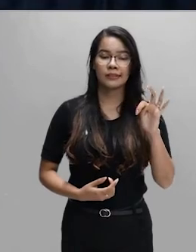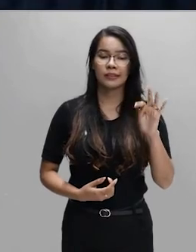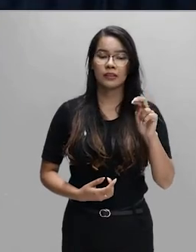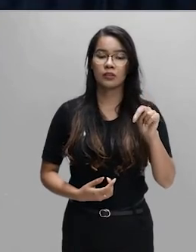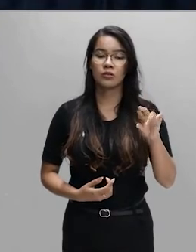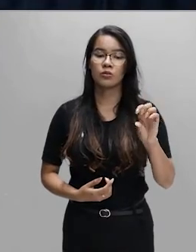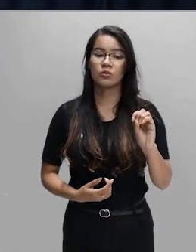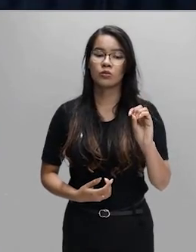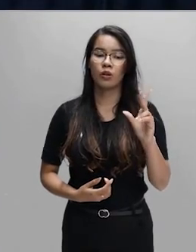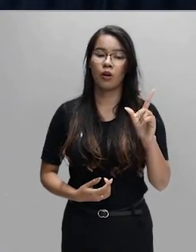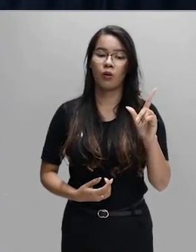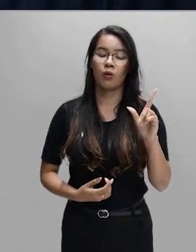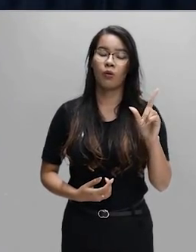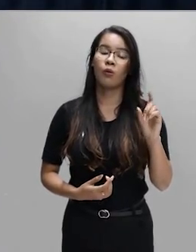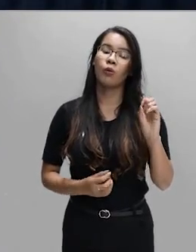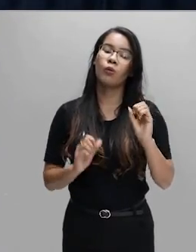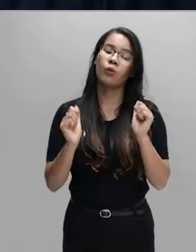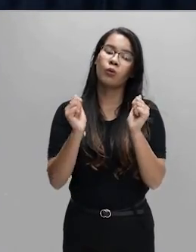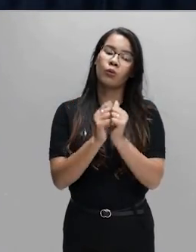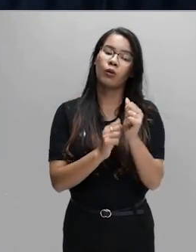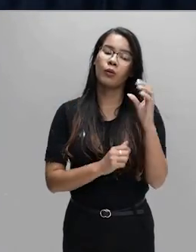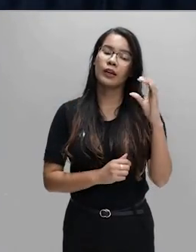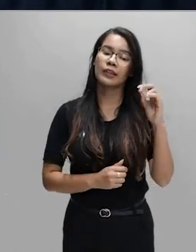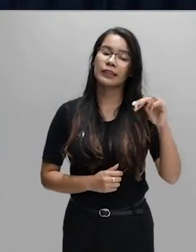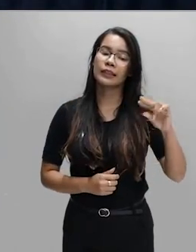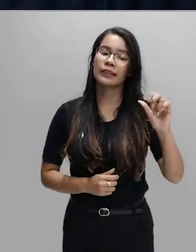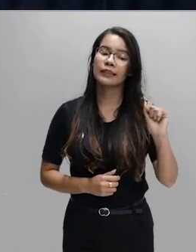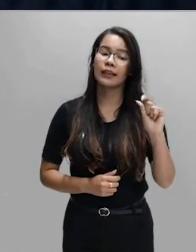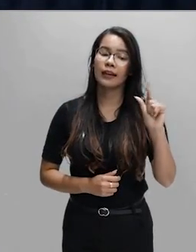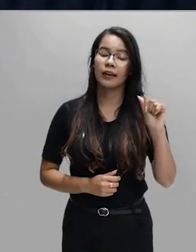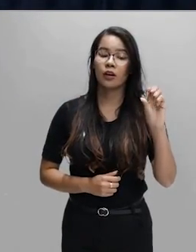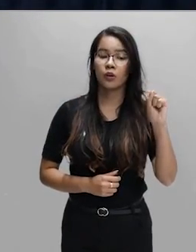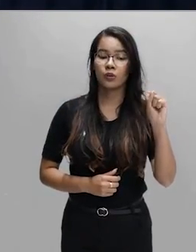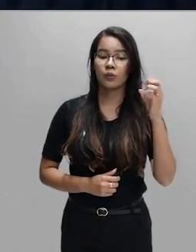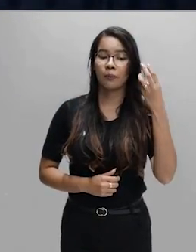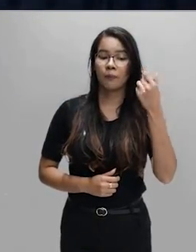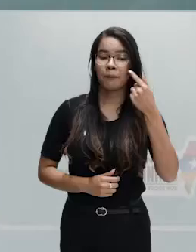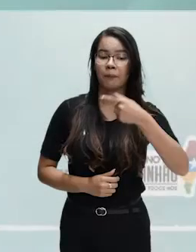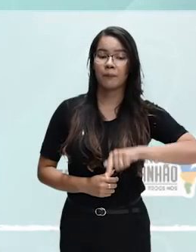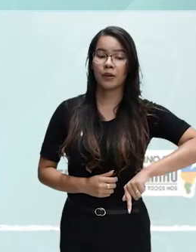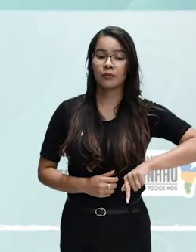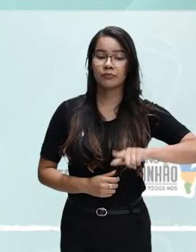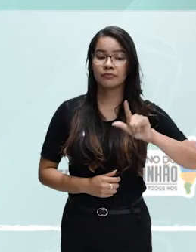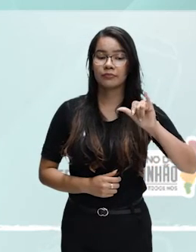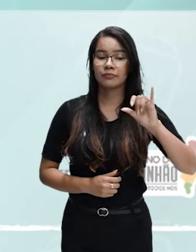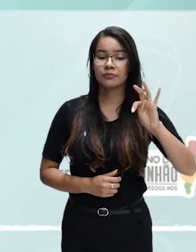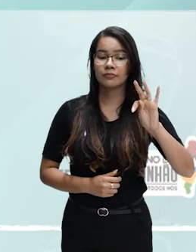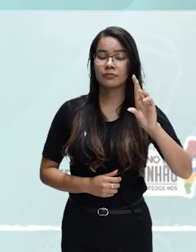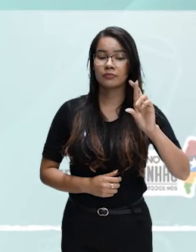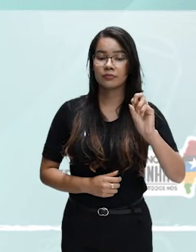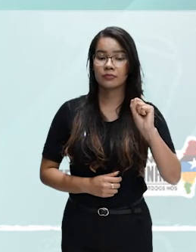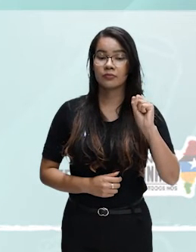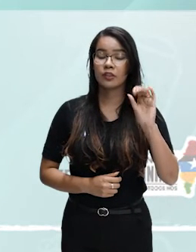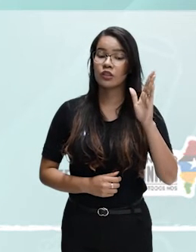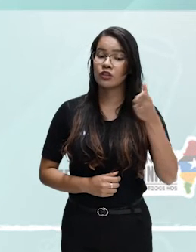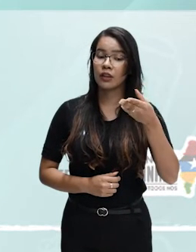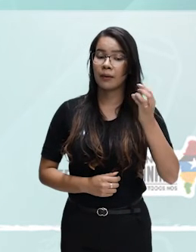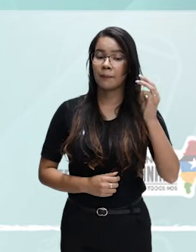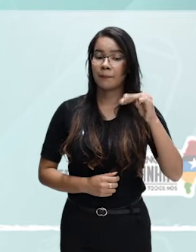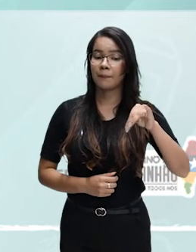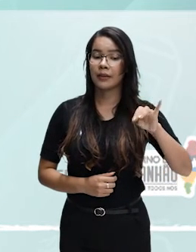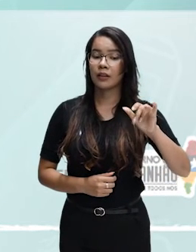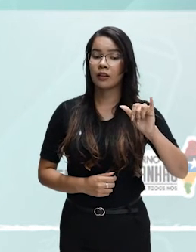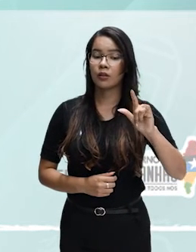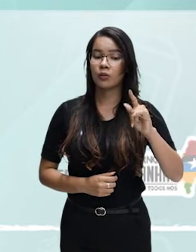é 8 mil litros por hectare. De milho é 30 mil litros por hectare. Tá? Gasto